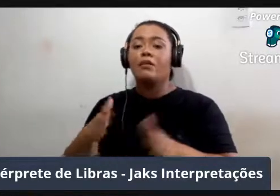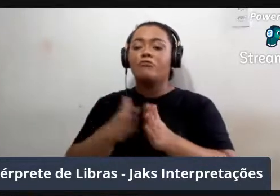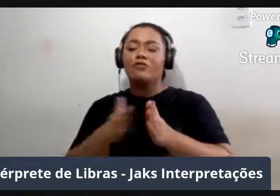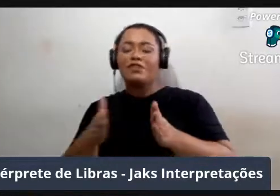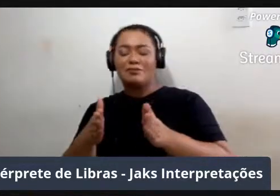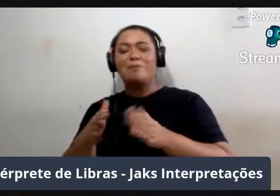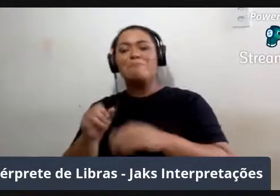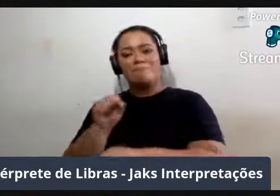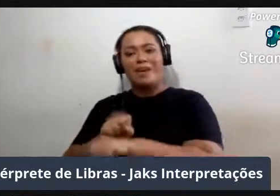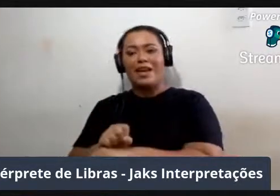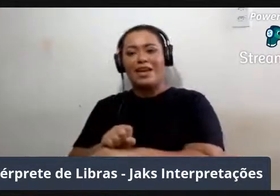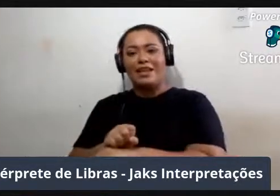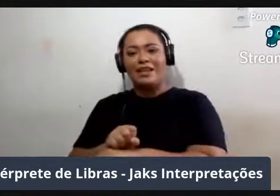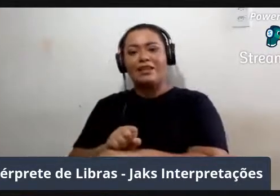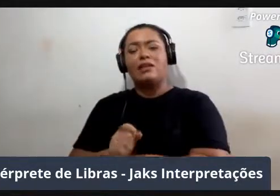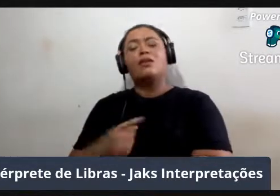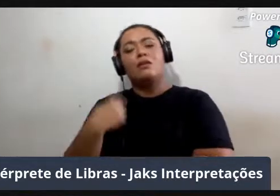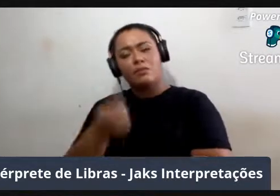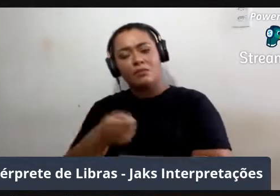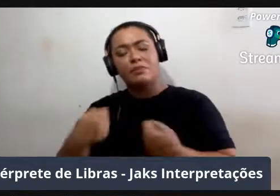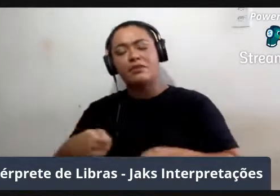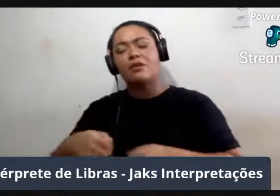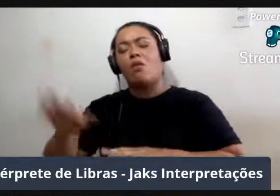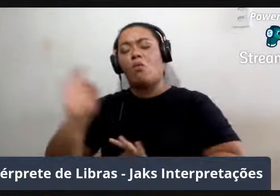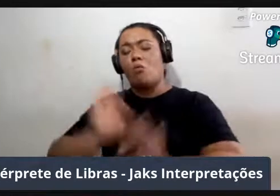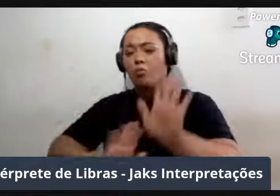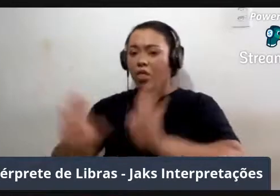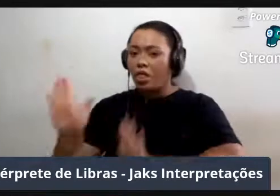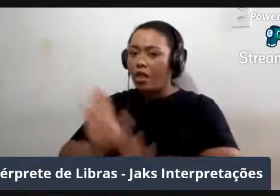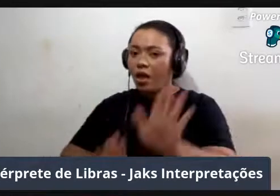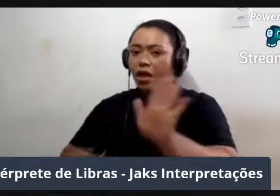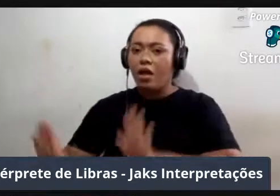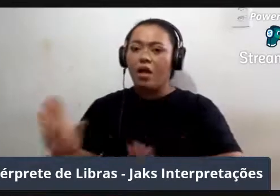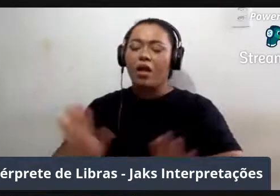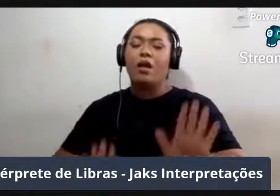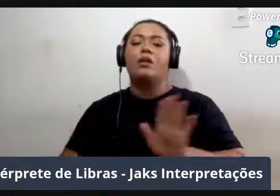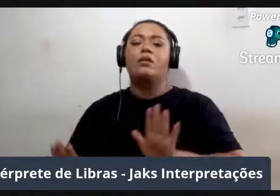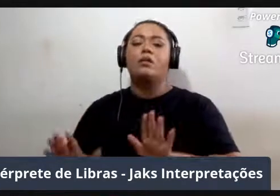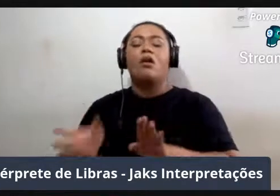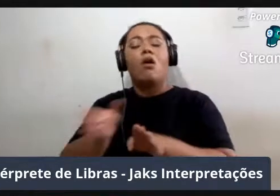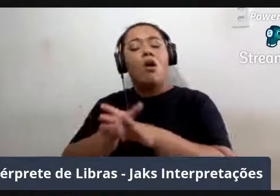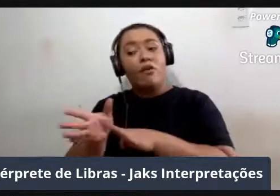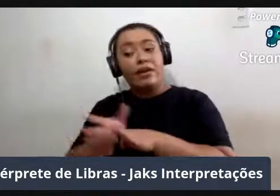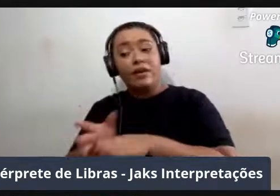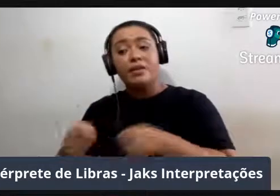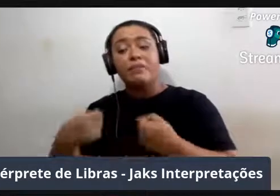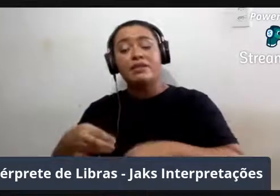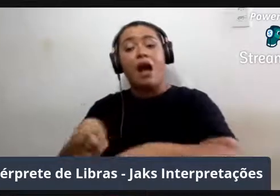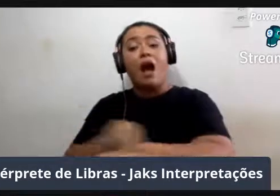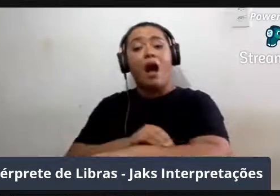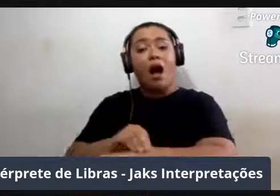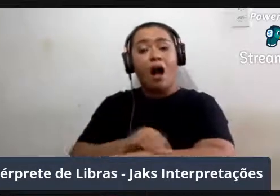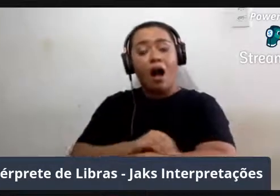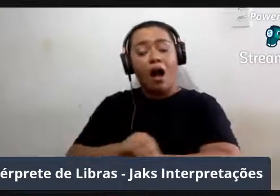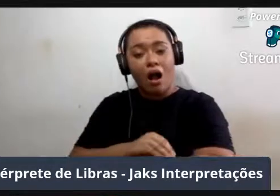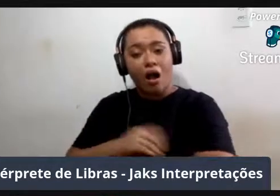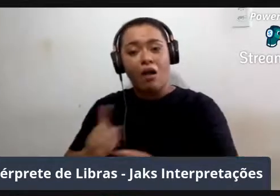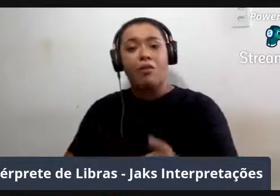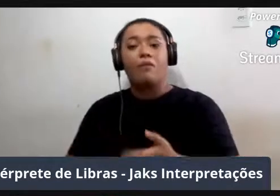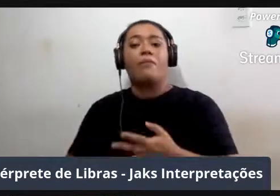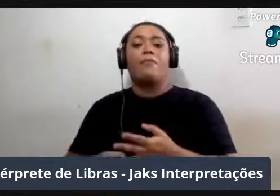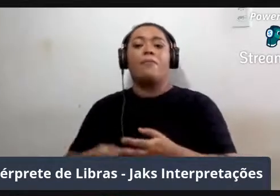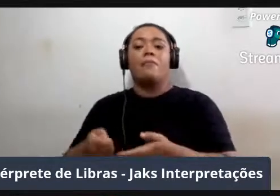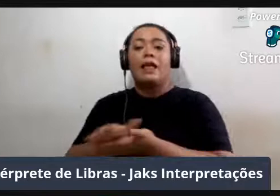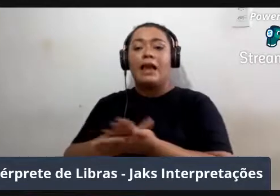os cuidados, orienta para que esteja com álcool gel, para cada um estar com seu campeão, porque às